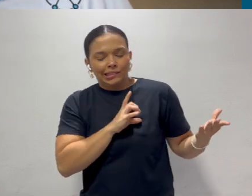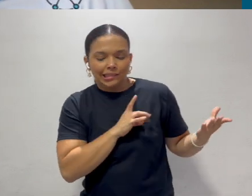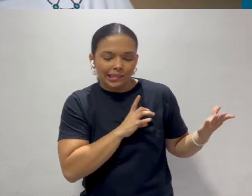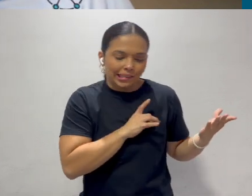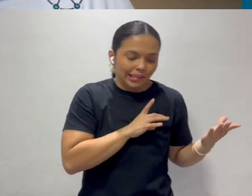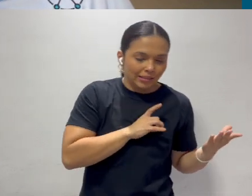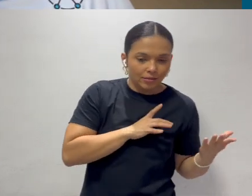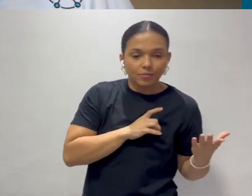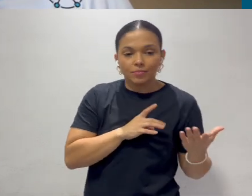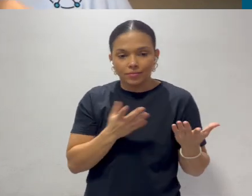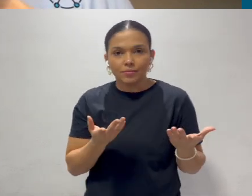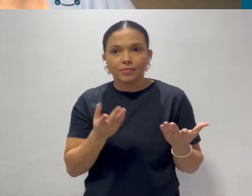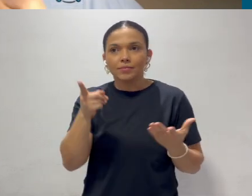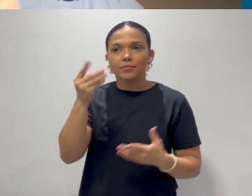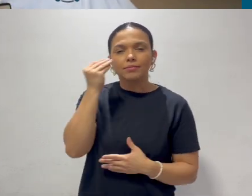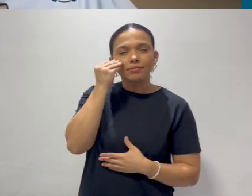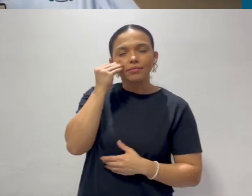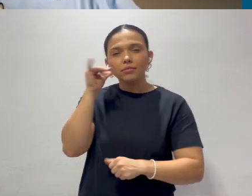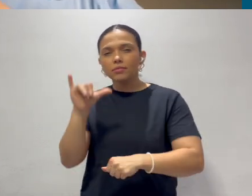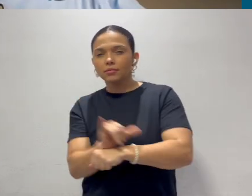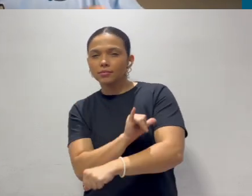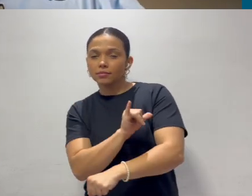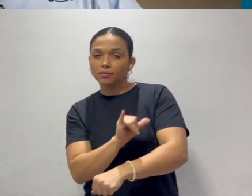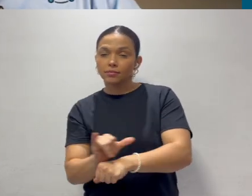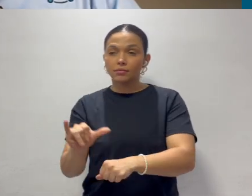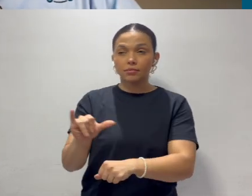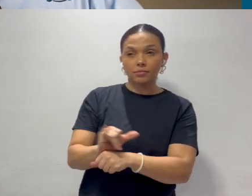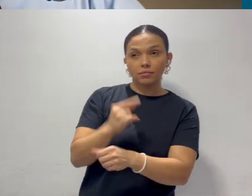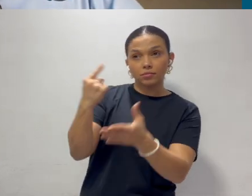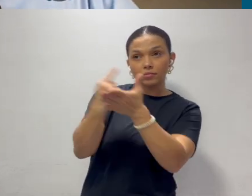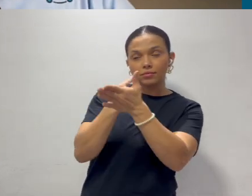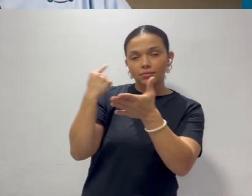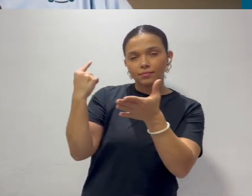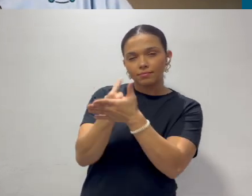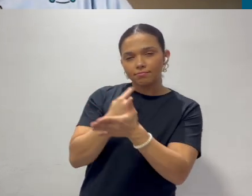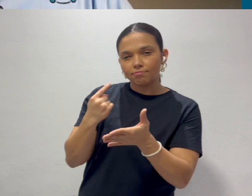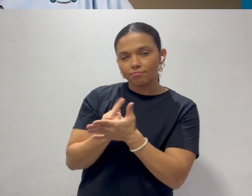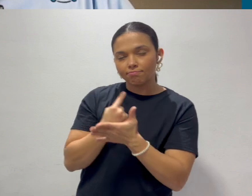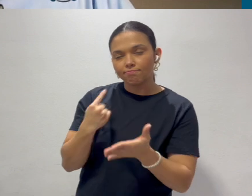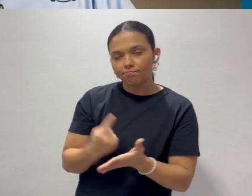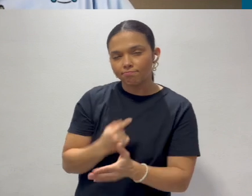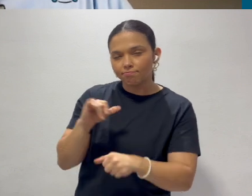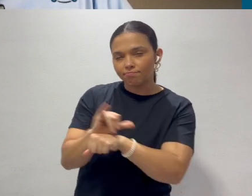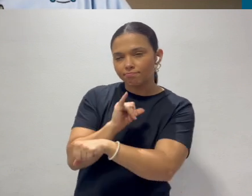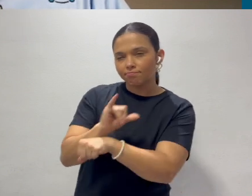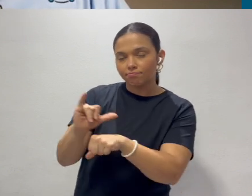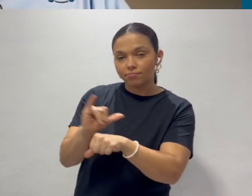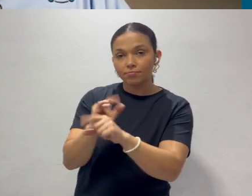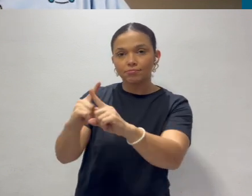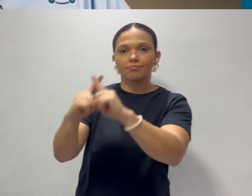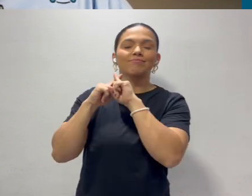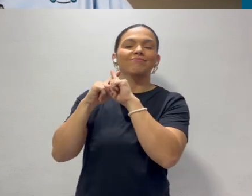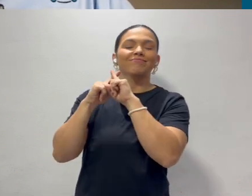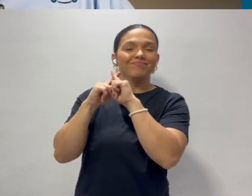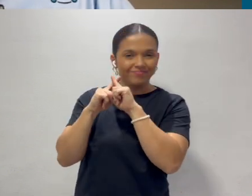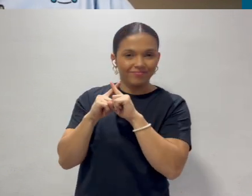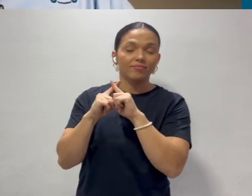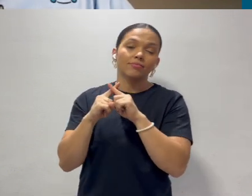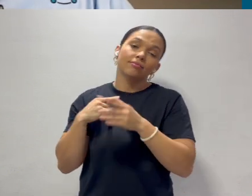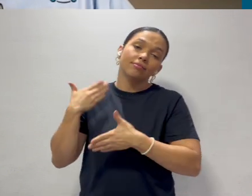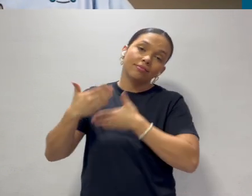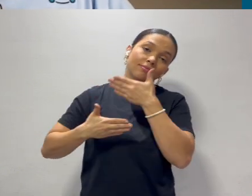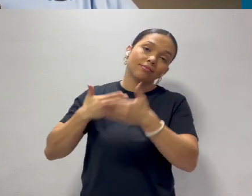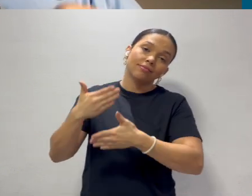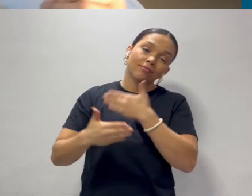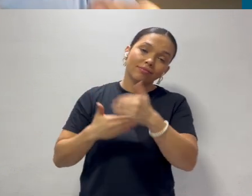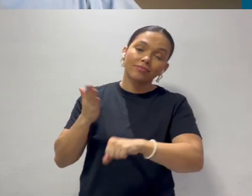pedido. Não é? Então, ele vai procurar todas as formas de negar o pedido. Porque se ele negar o pedido,